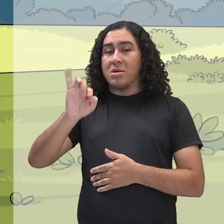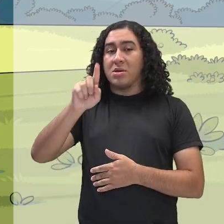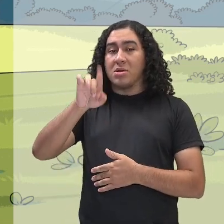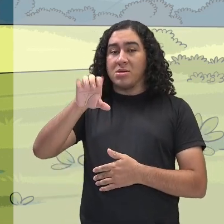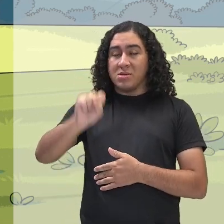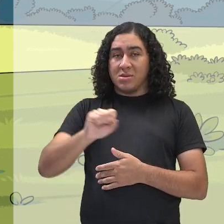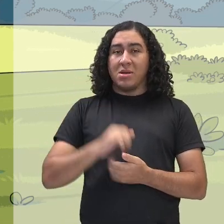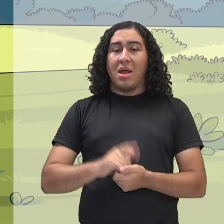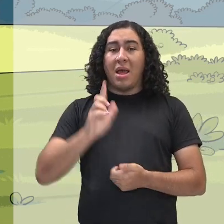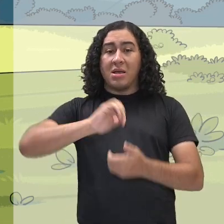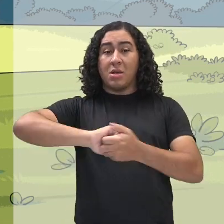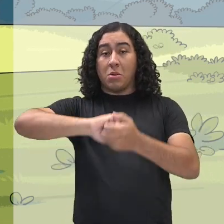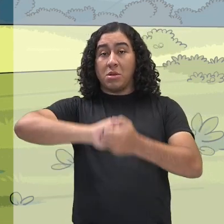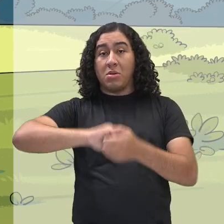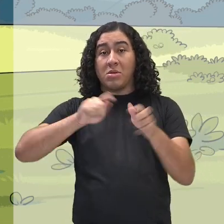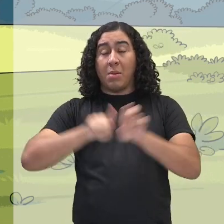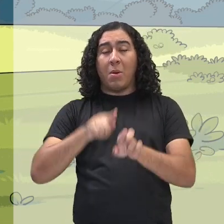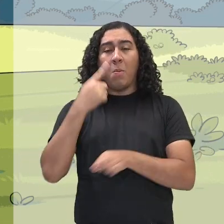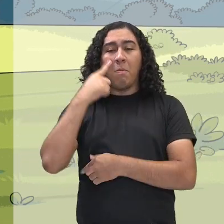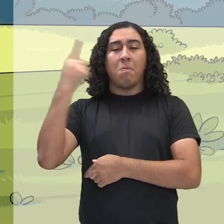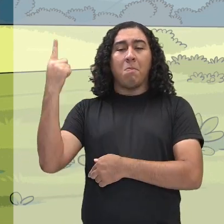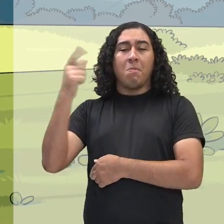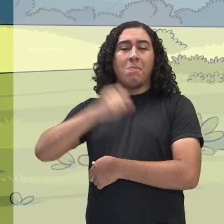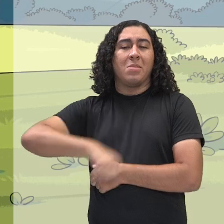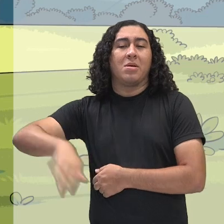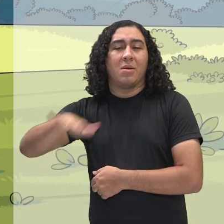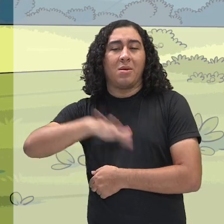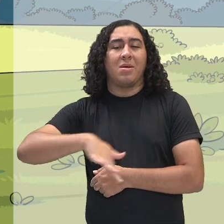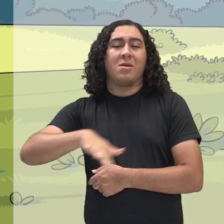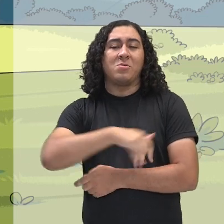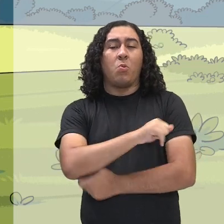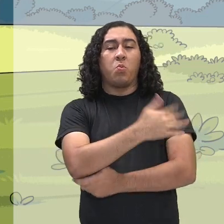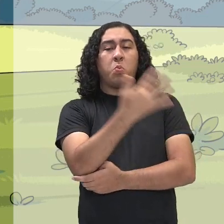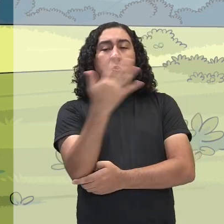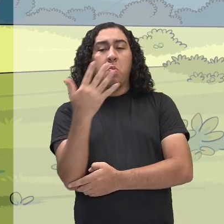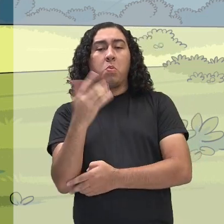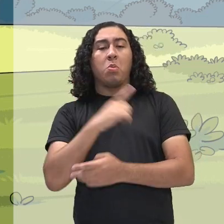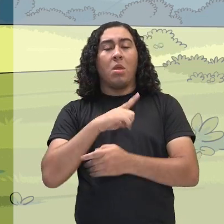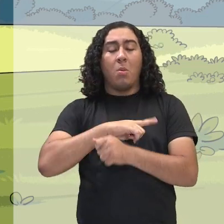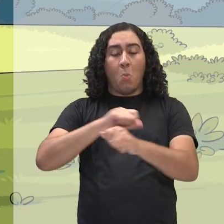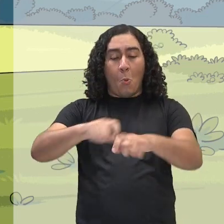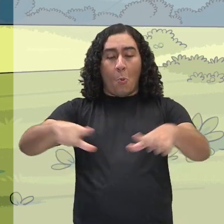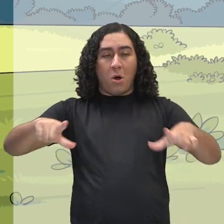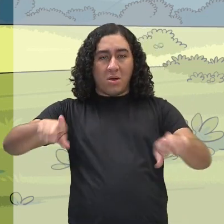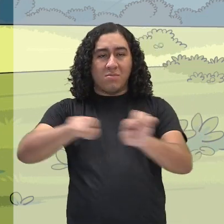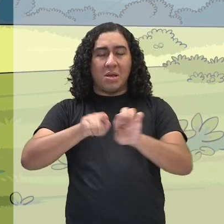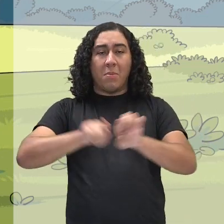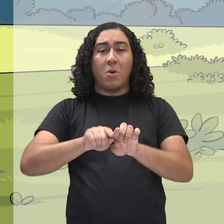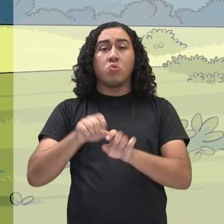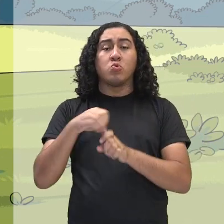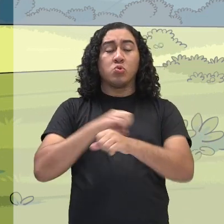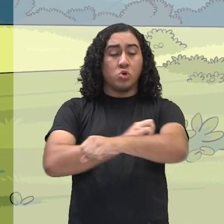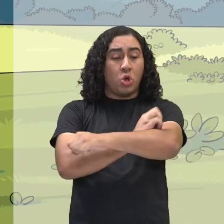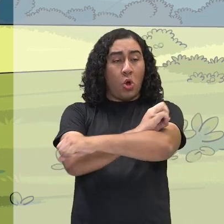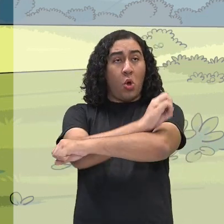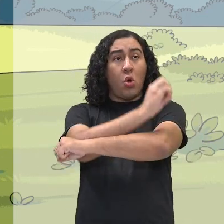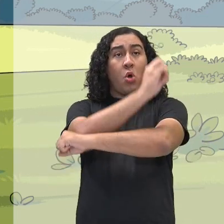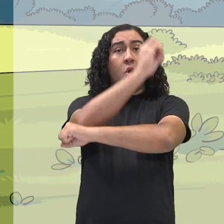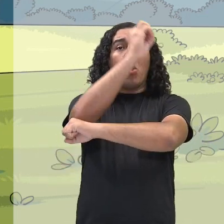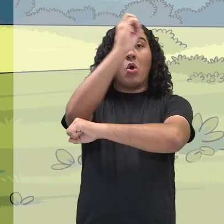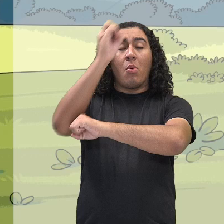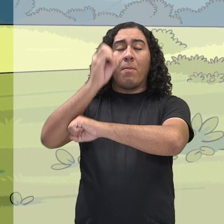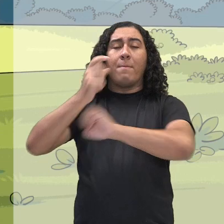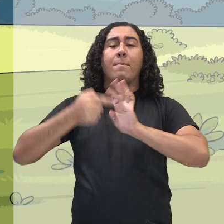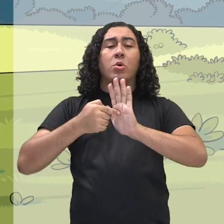ao fundo, vocês podem observar toda essa paisagem, o sol aqui atrás se movimentando, certo? E está indicando